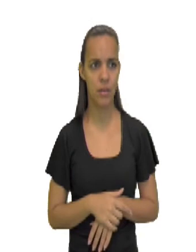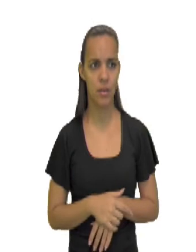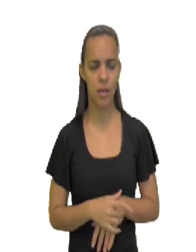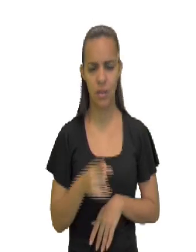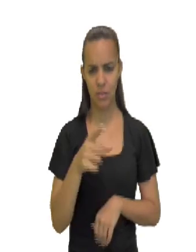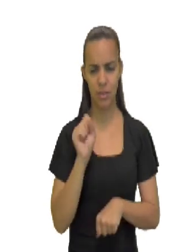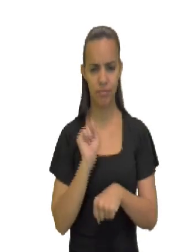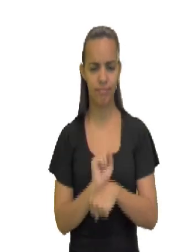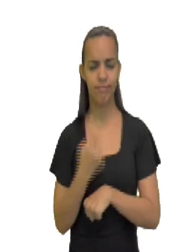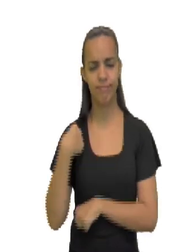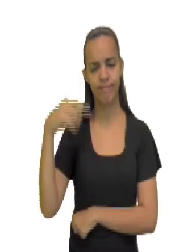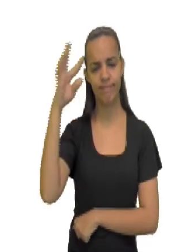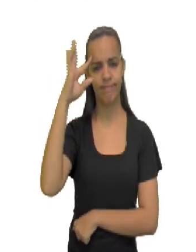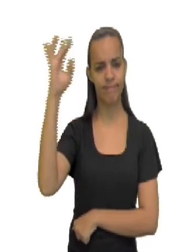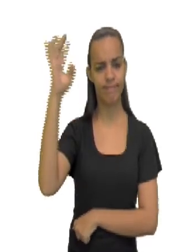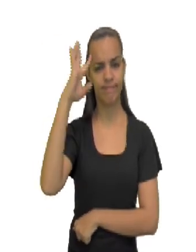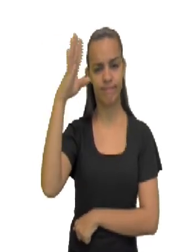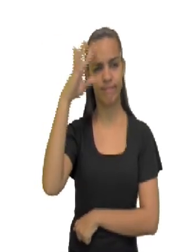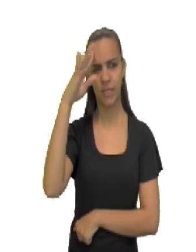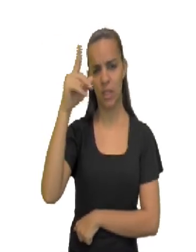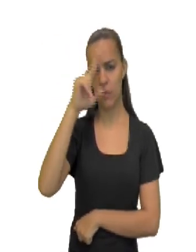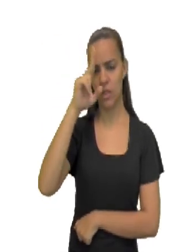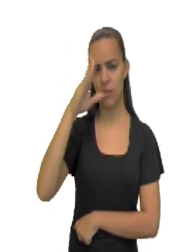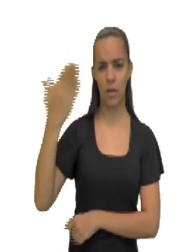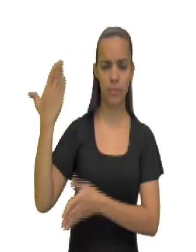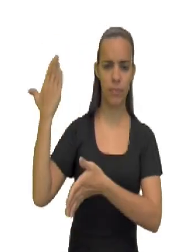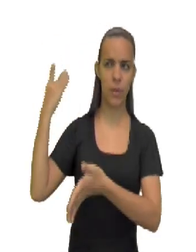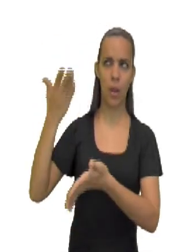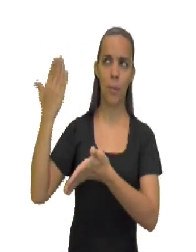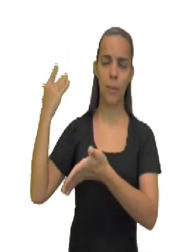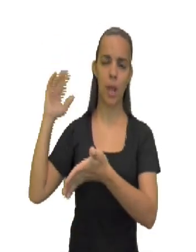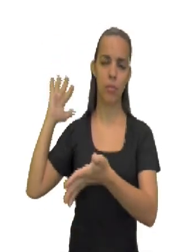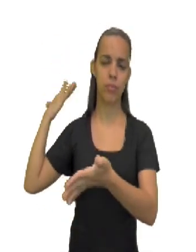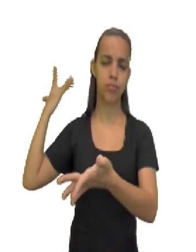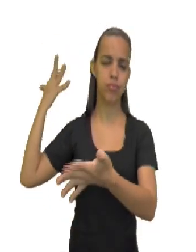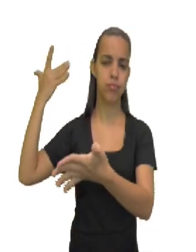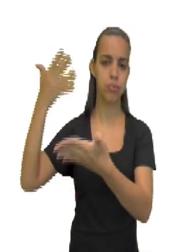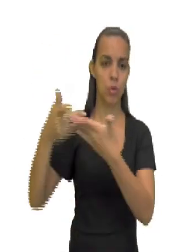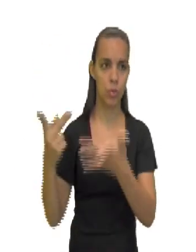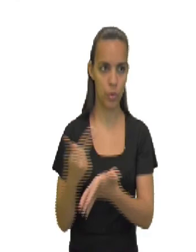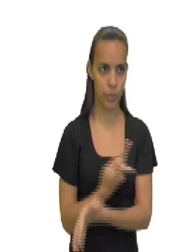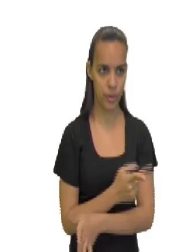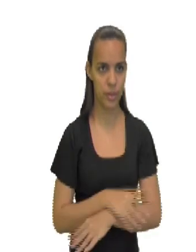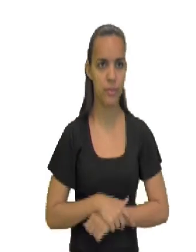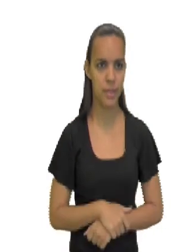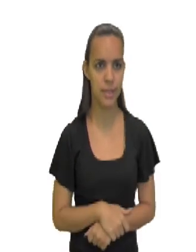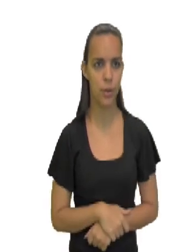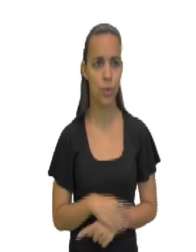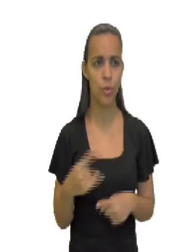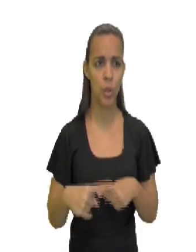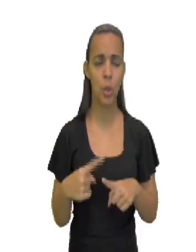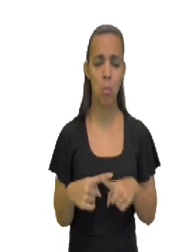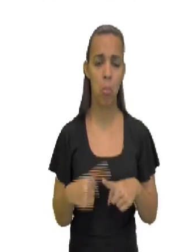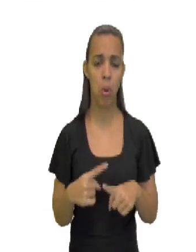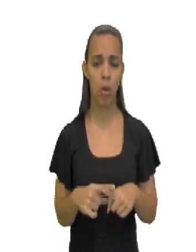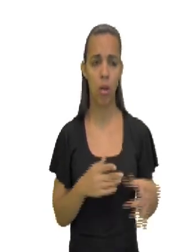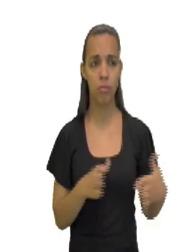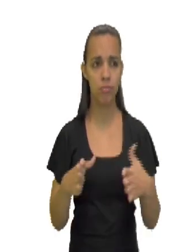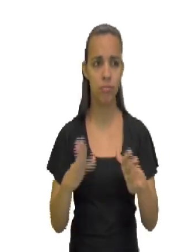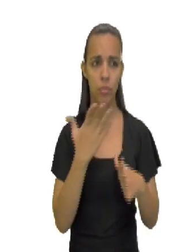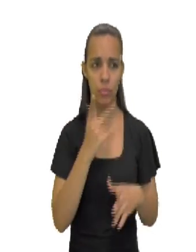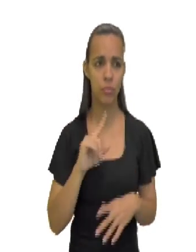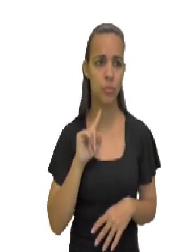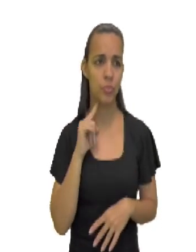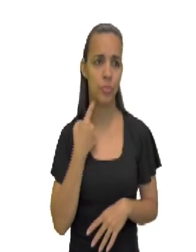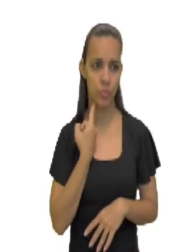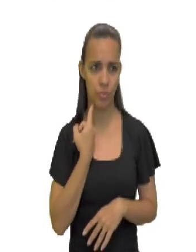sua memória, você vai lembrar do que eu estou falando. E muitas pessoas foram prejudicadas por isso. É muito importante para